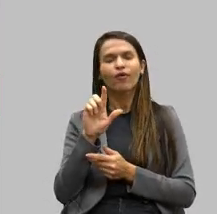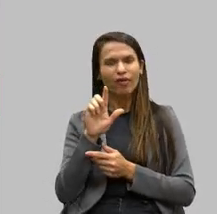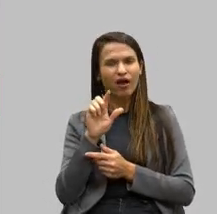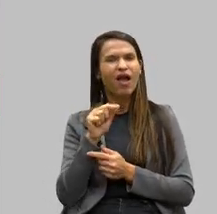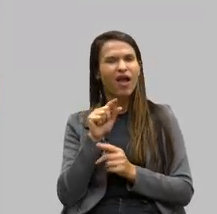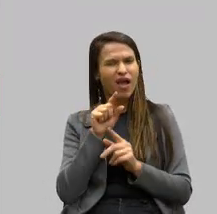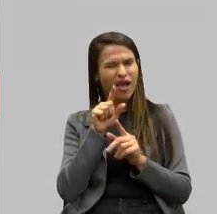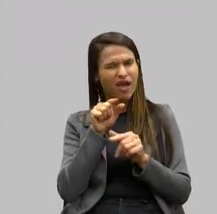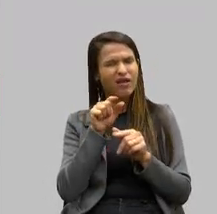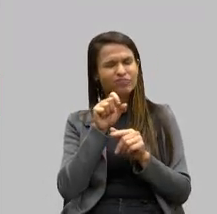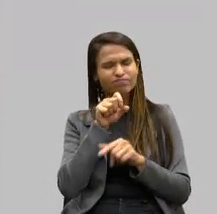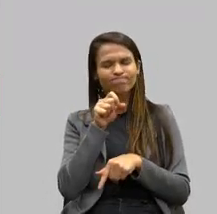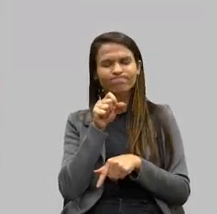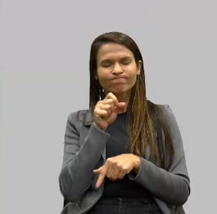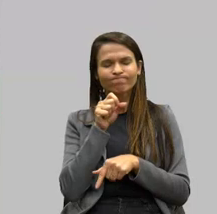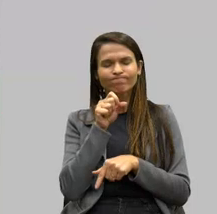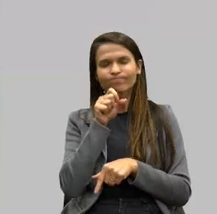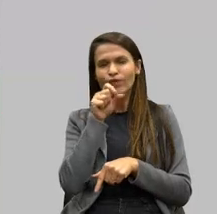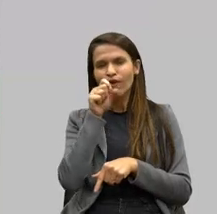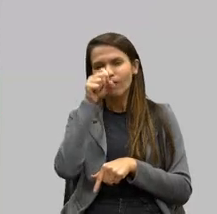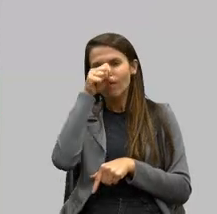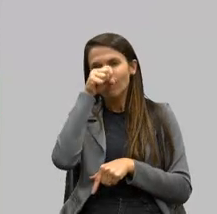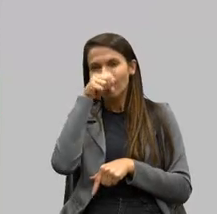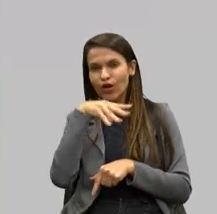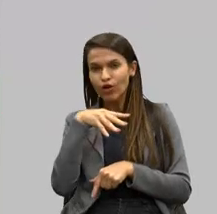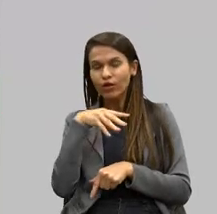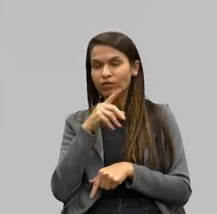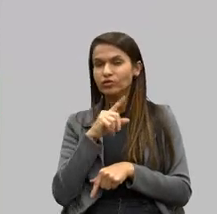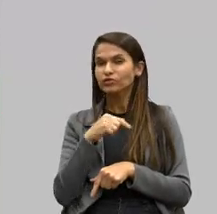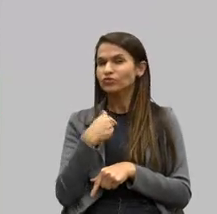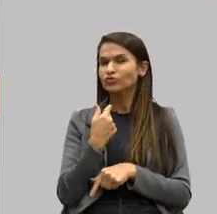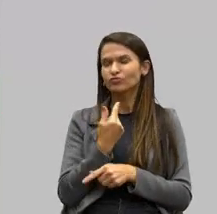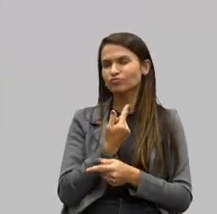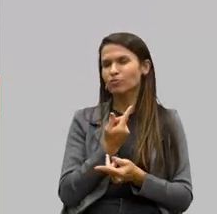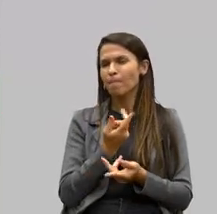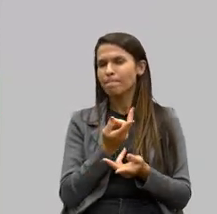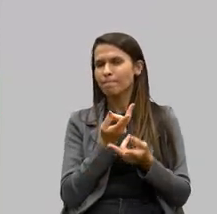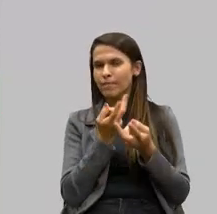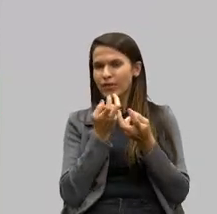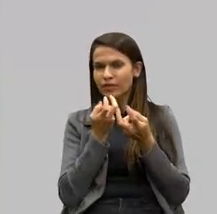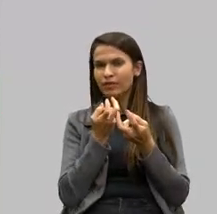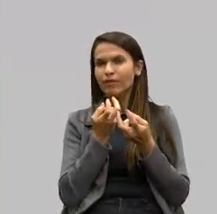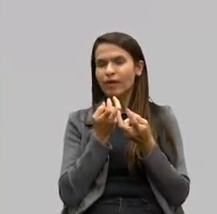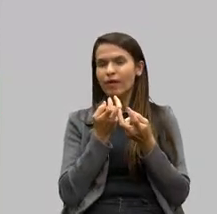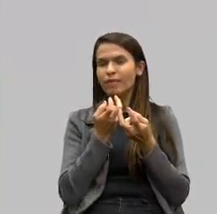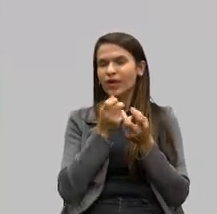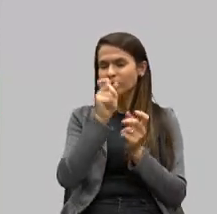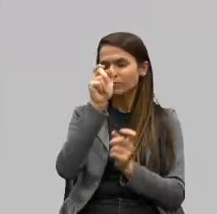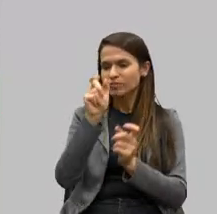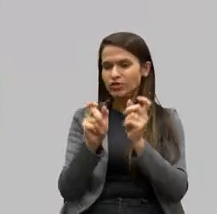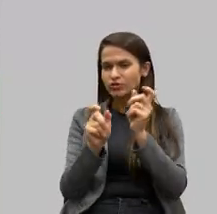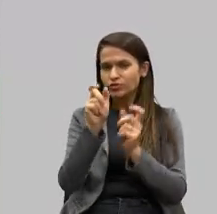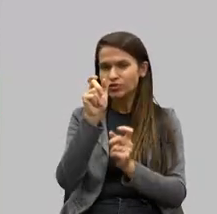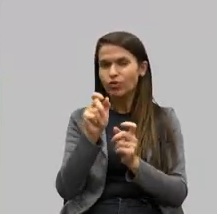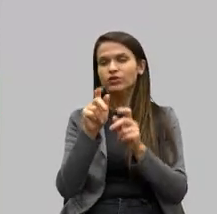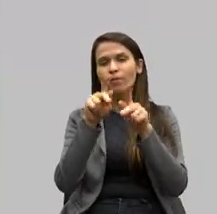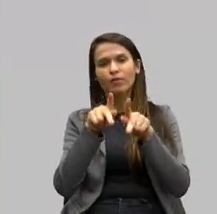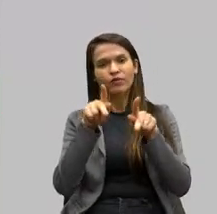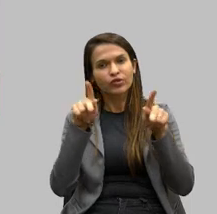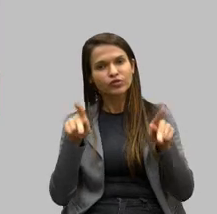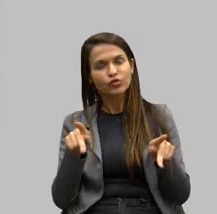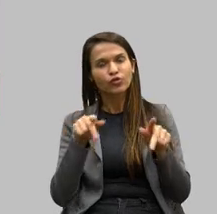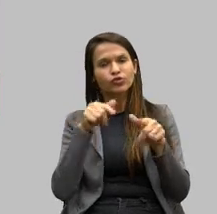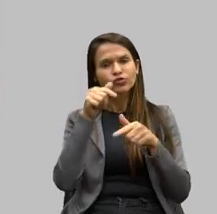violento que a gente não considere o que diz às pessoas que são os professores, os